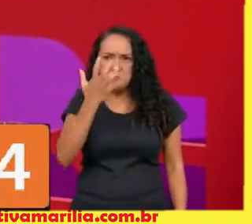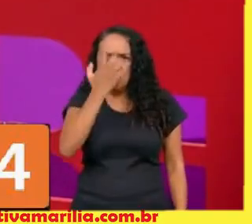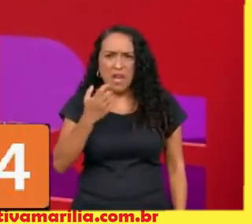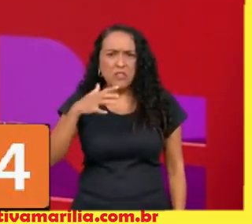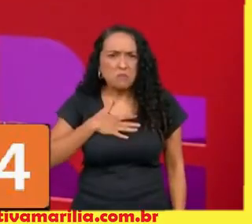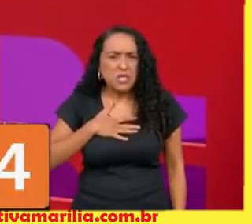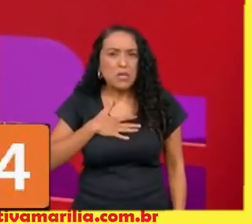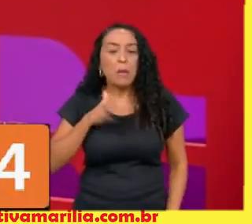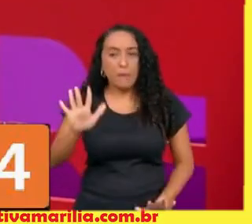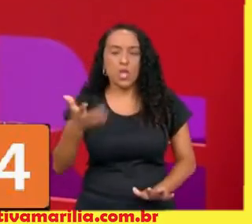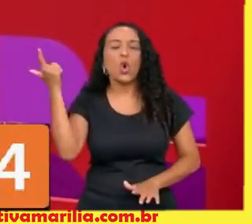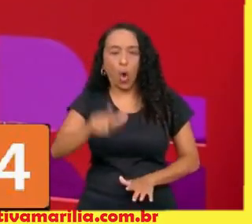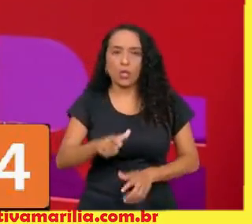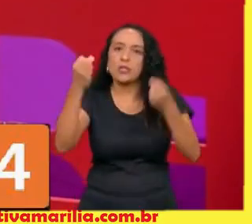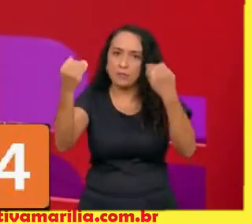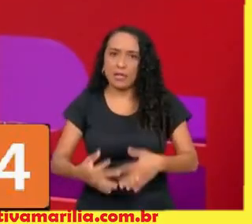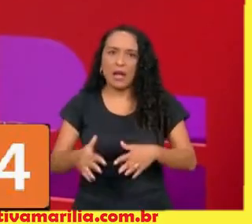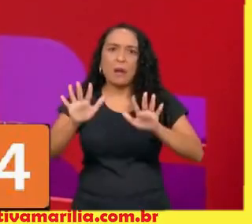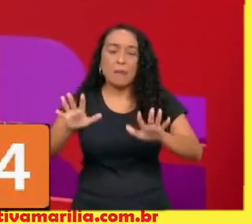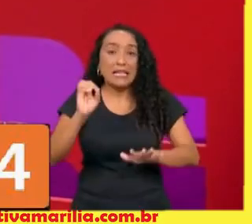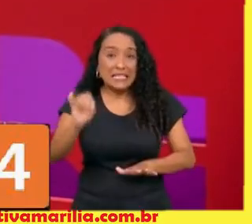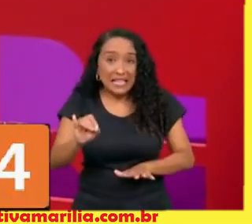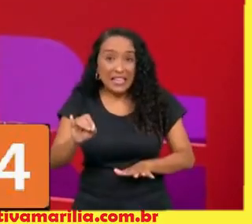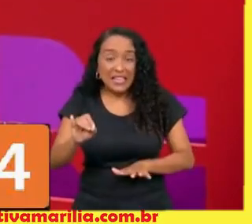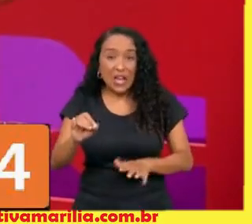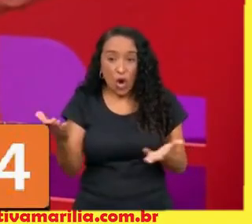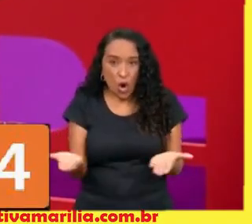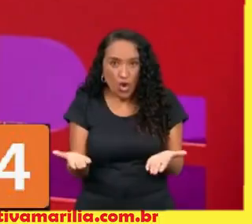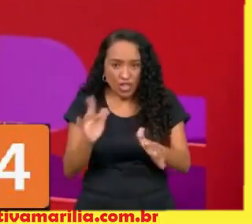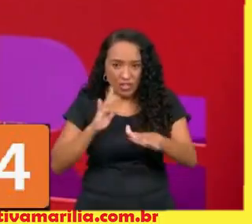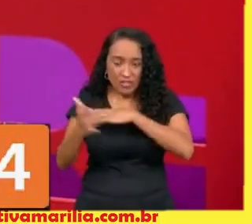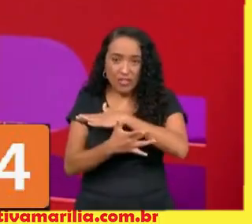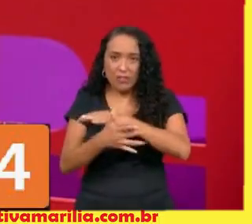Claro. Né? Mas se caísse logo de cara nas redes sociais,